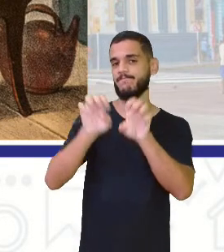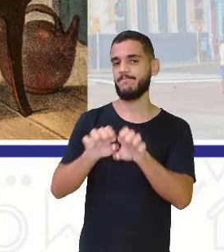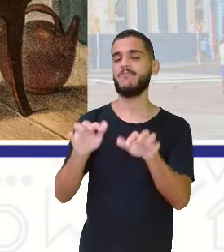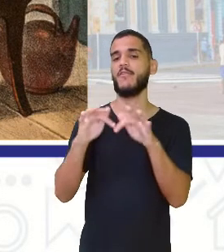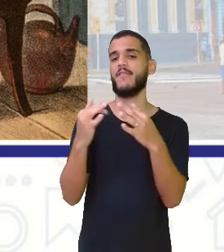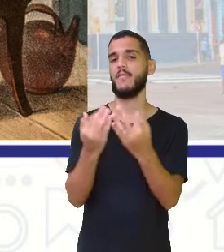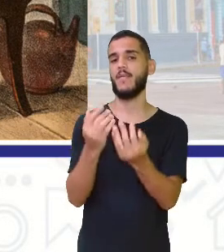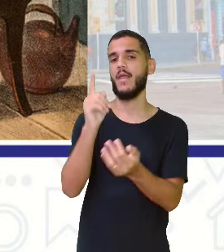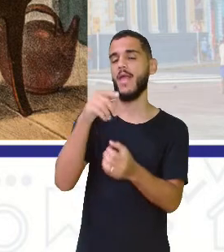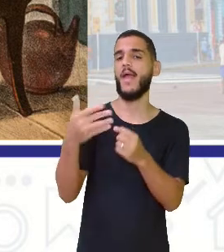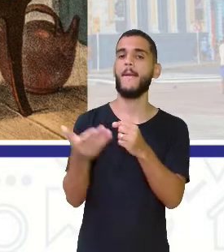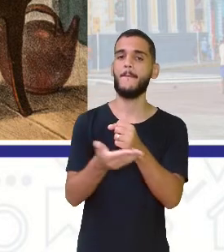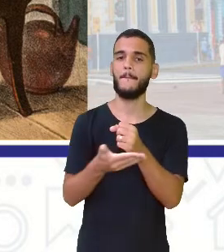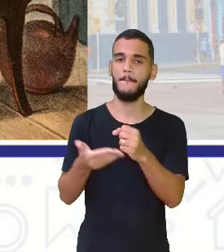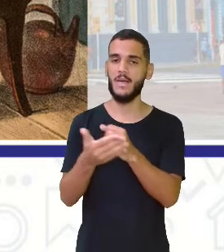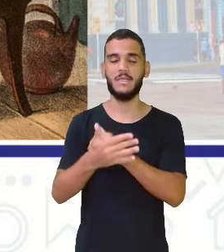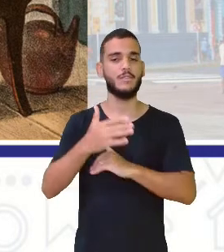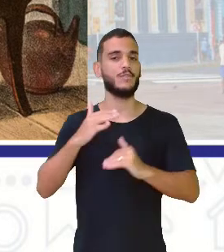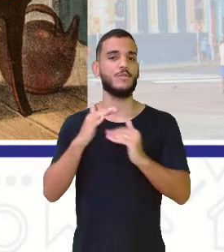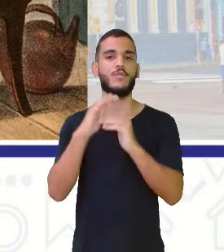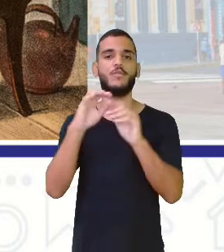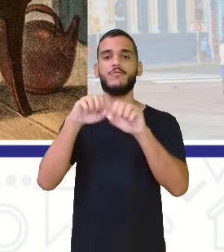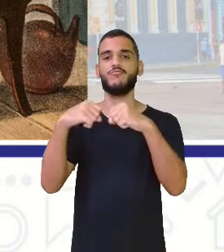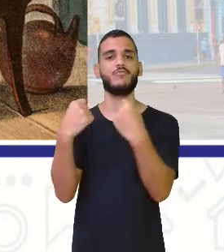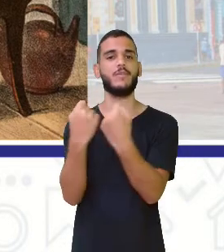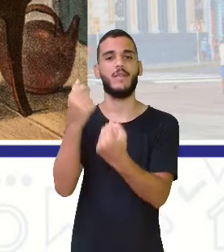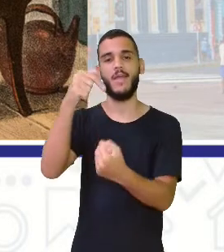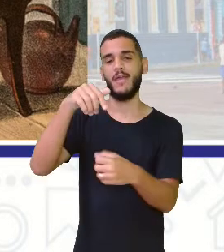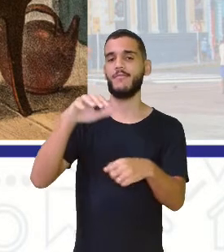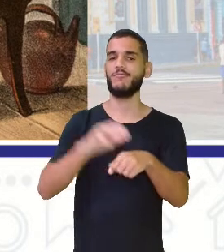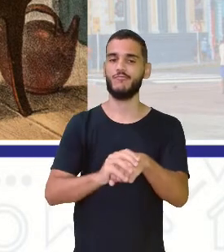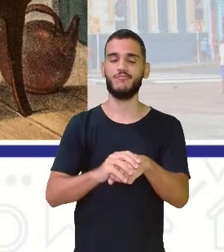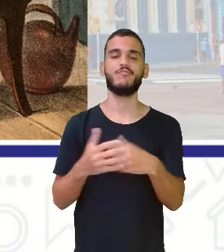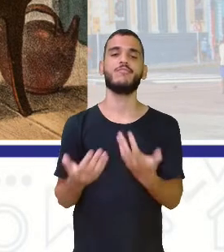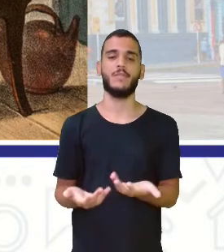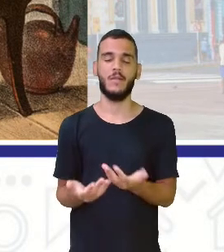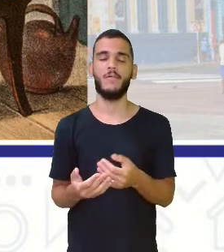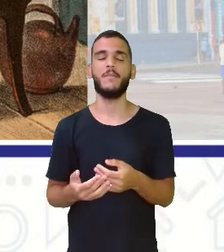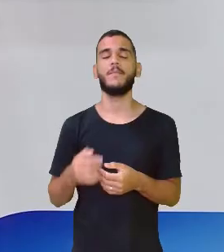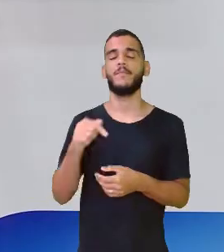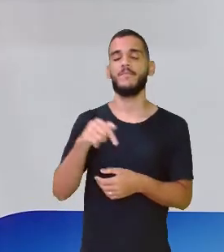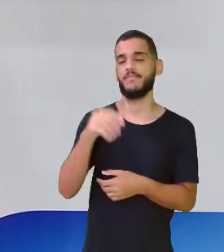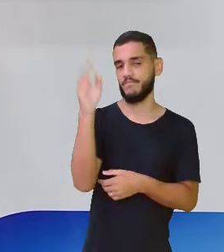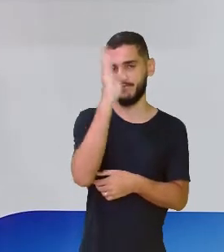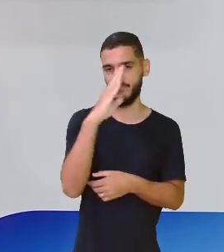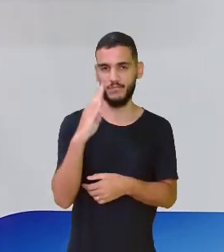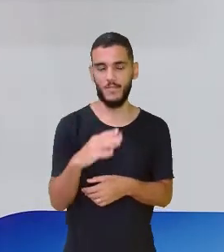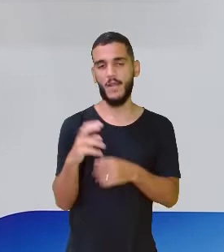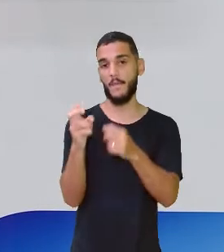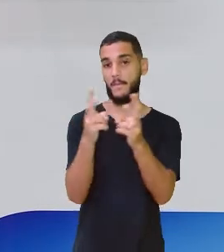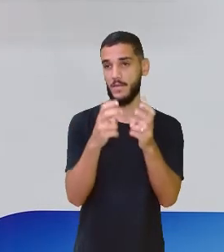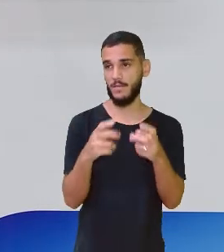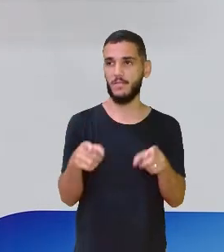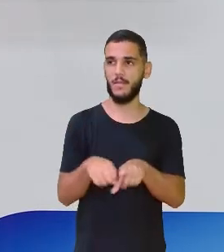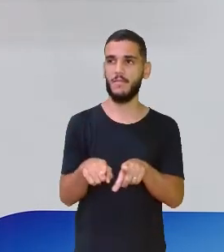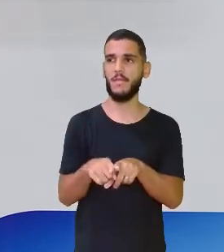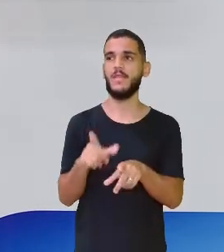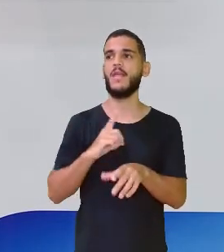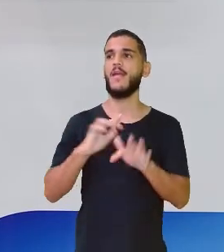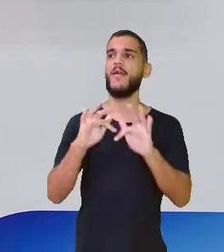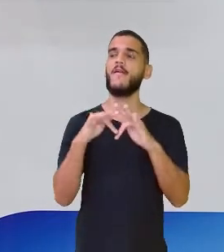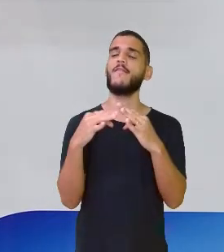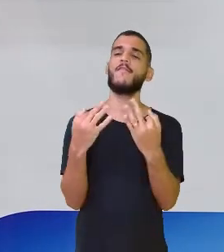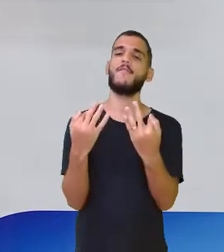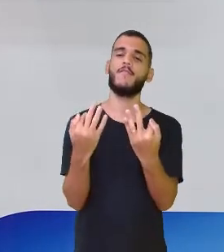a base de toda a estrutura da sociedade colonial no Brasil. O que é que a gente observa aí? Uma